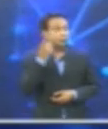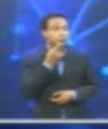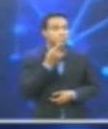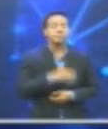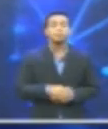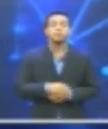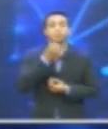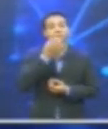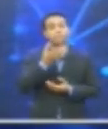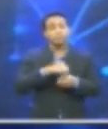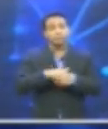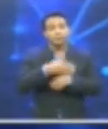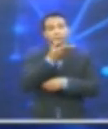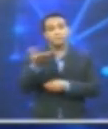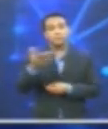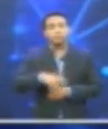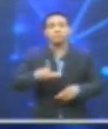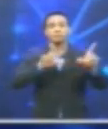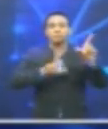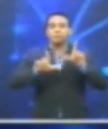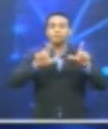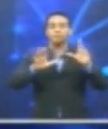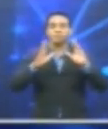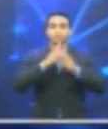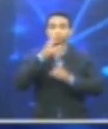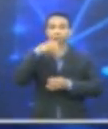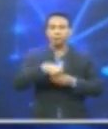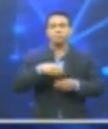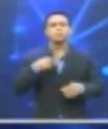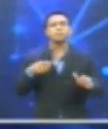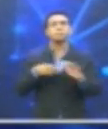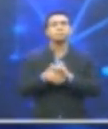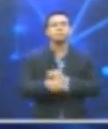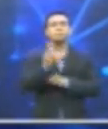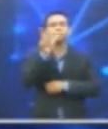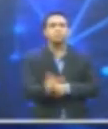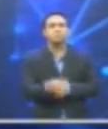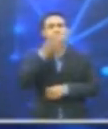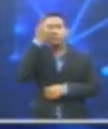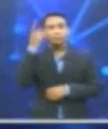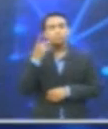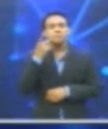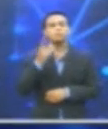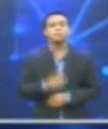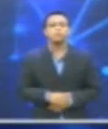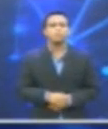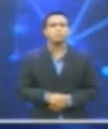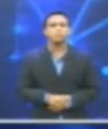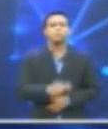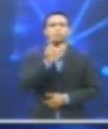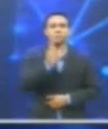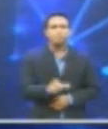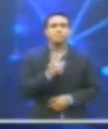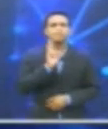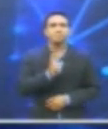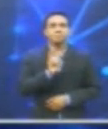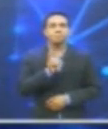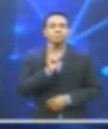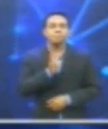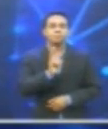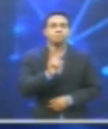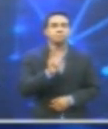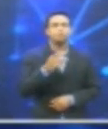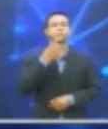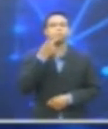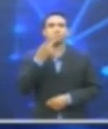Boa noite a você que está em casa. Eu pergunto ao candidato Henrique, o senhor tem sido crítico com